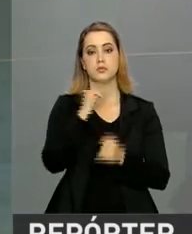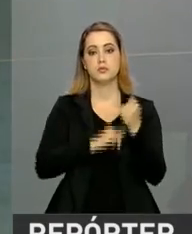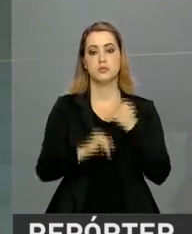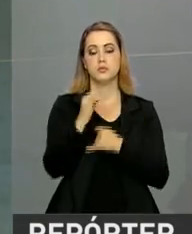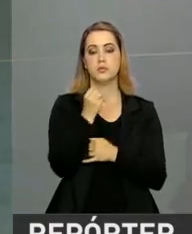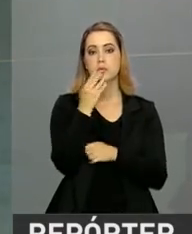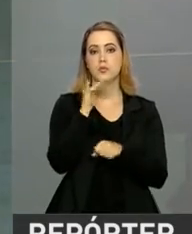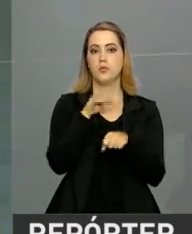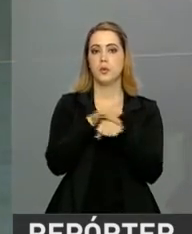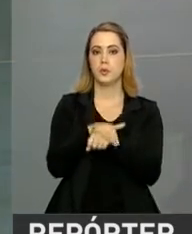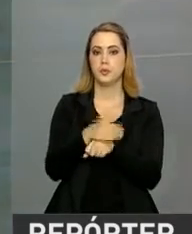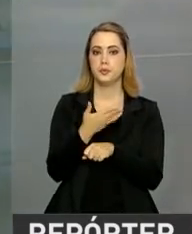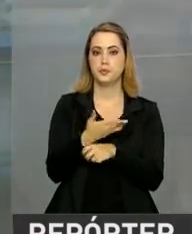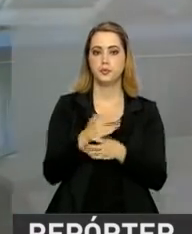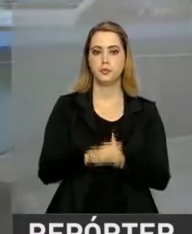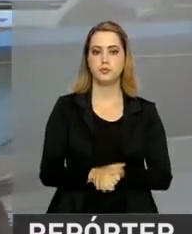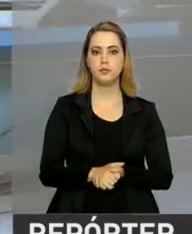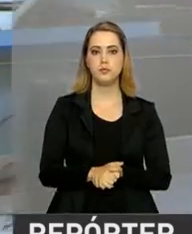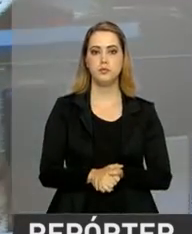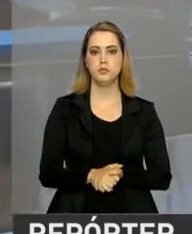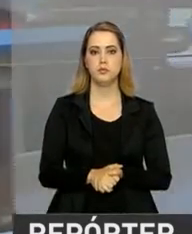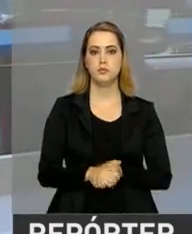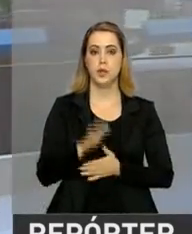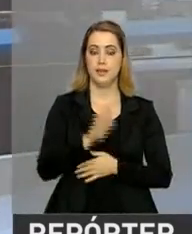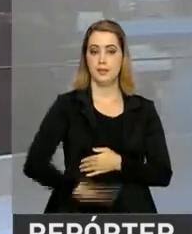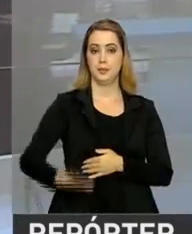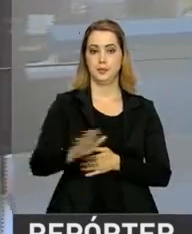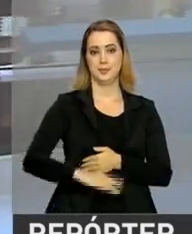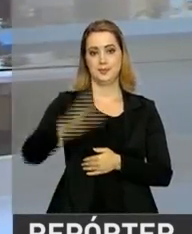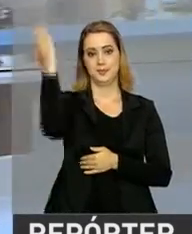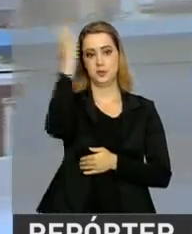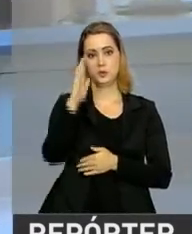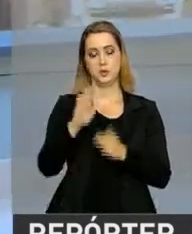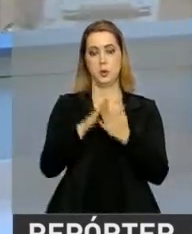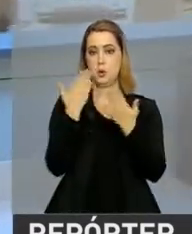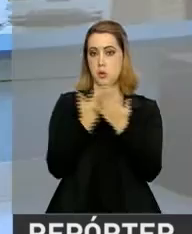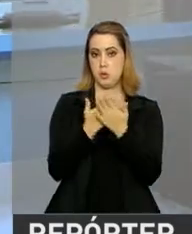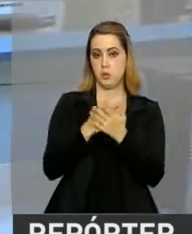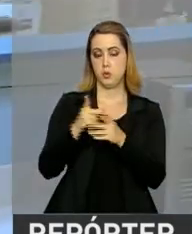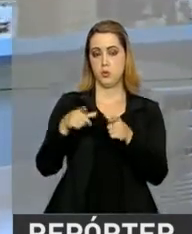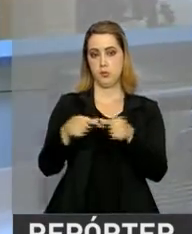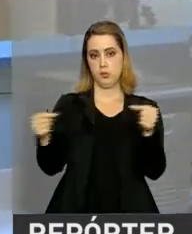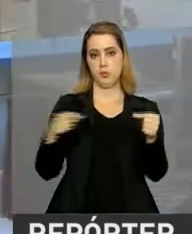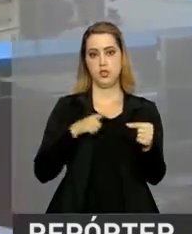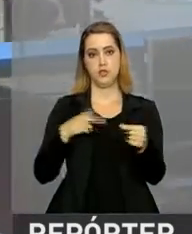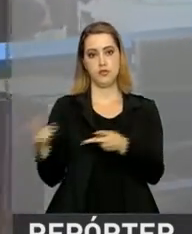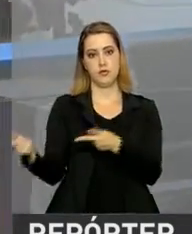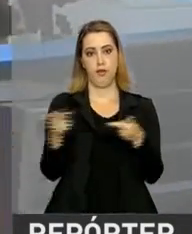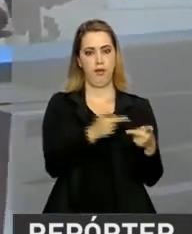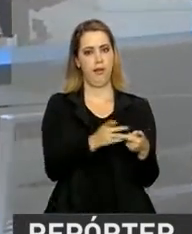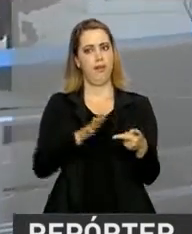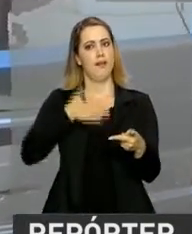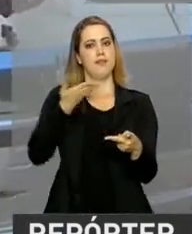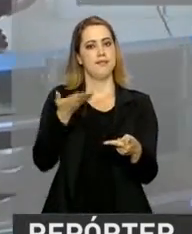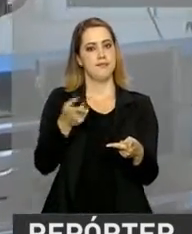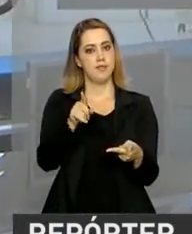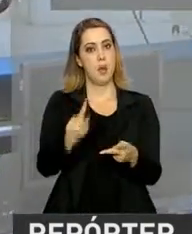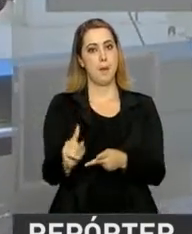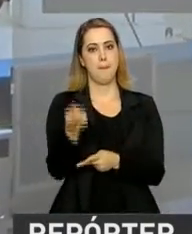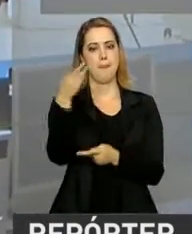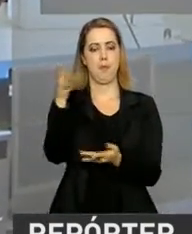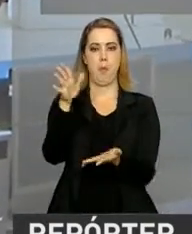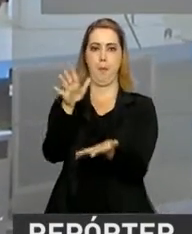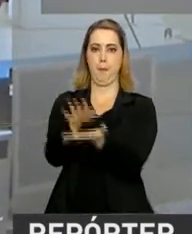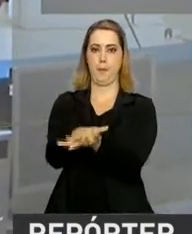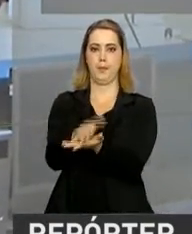boa noite pra você e crianças brasileiras que estudam no japão tiveram uma visita inusitada a primeira dama marcela